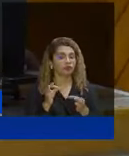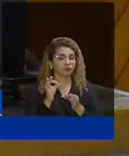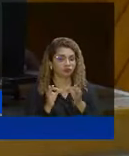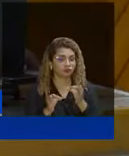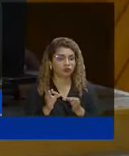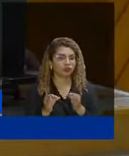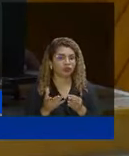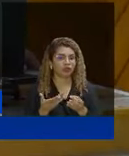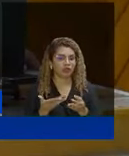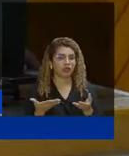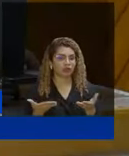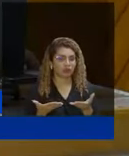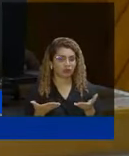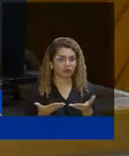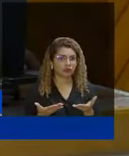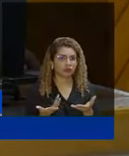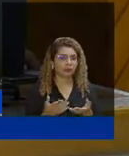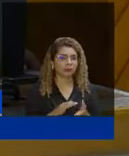julgando